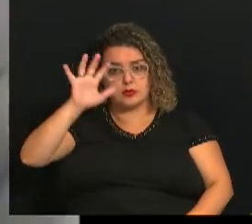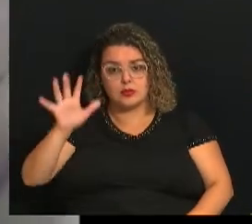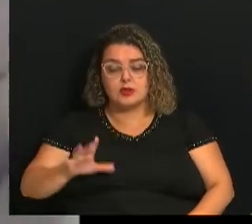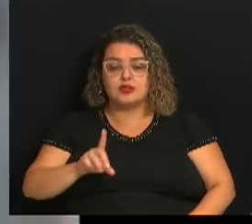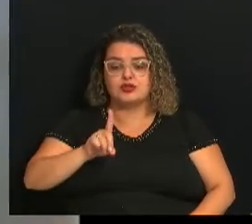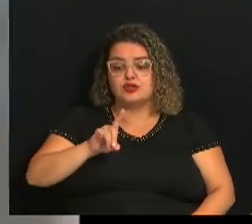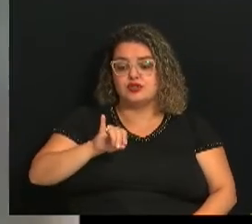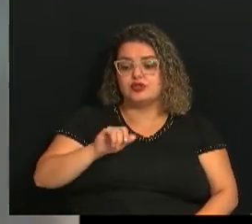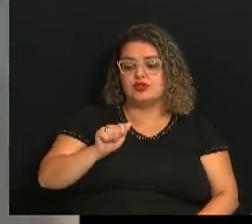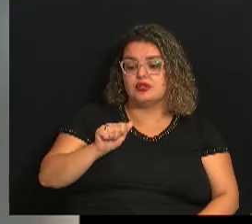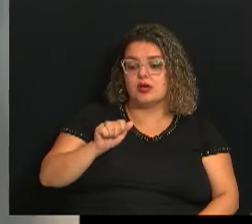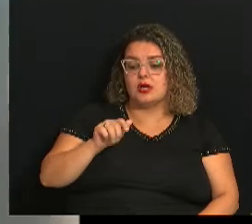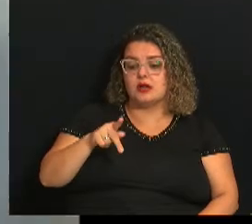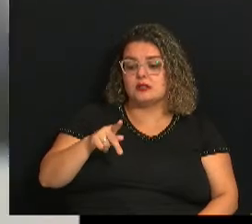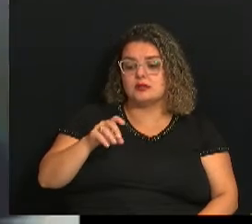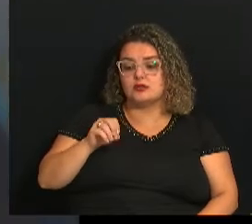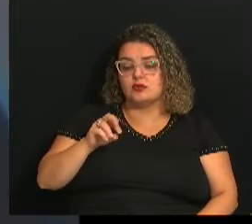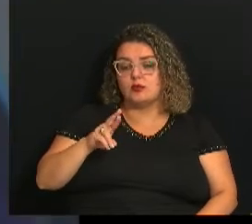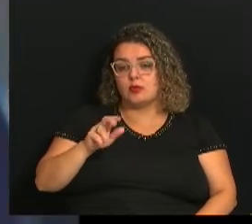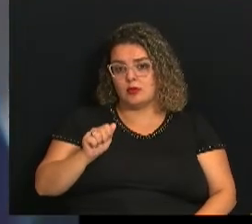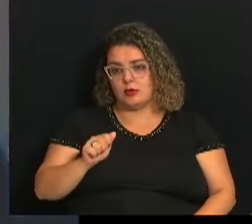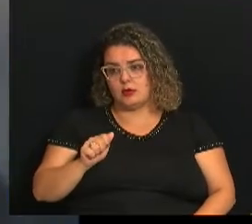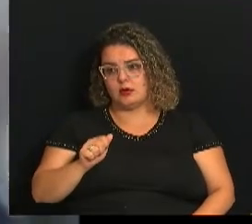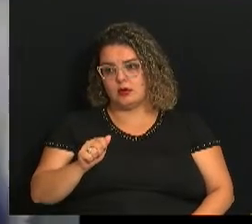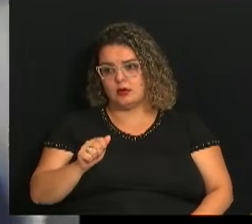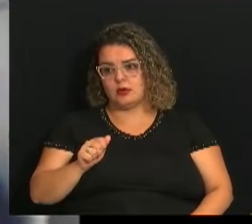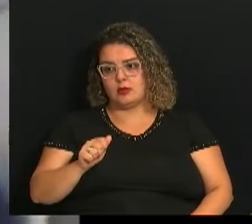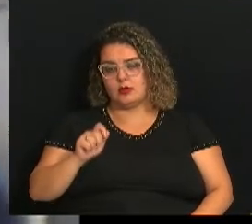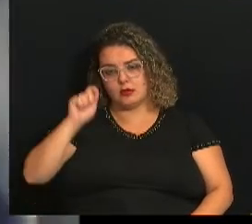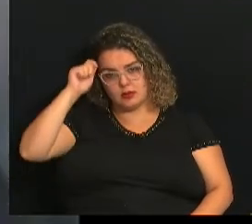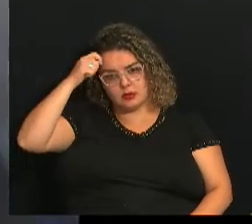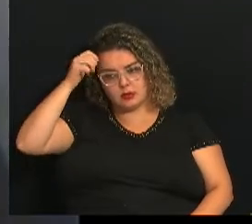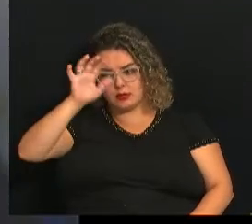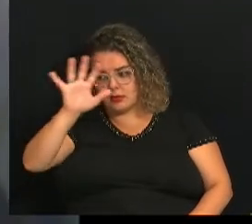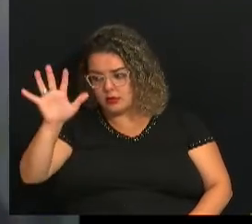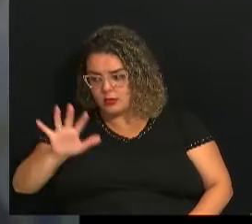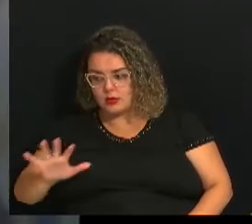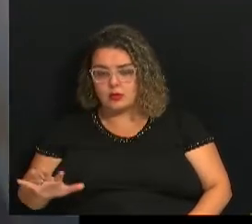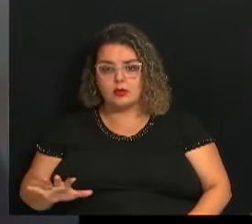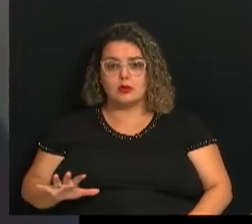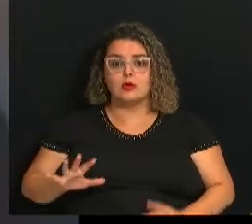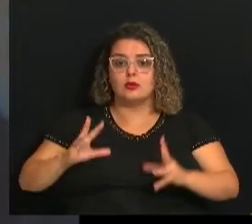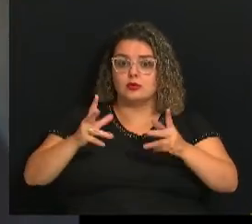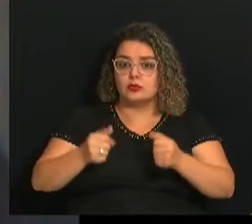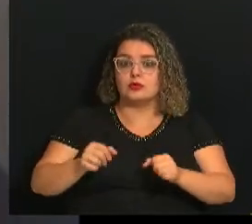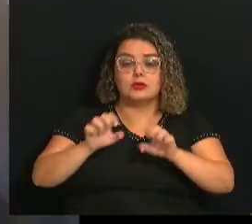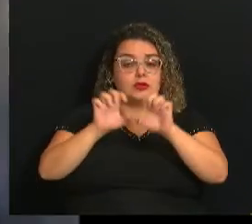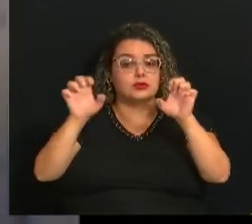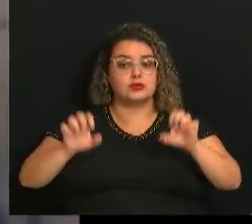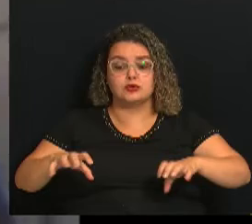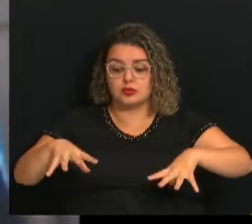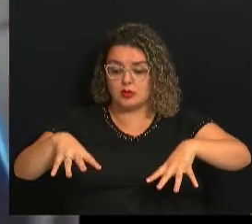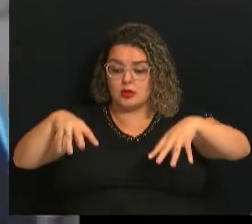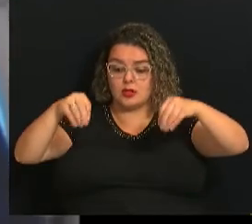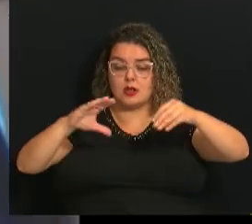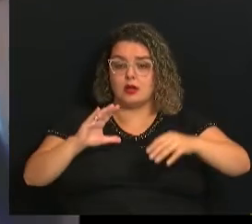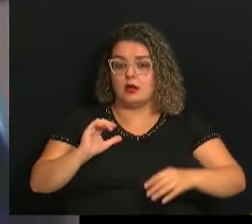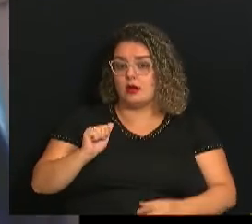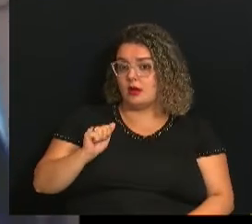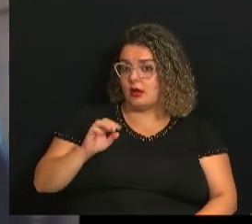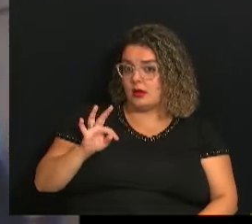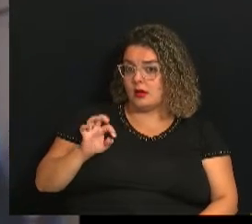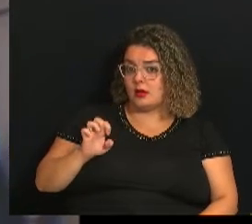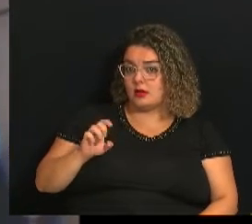fala pouco disso. A estrutura toda da catedral, ela foi construída por mãos